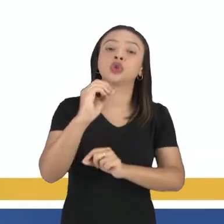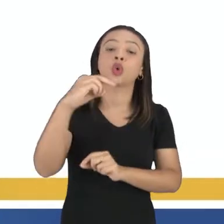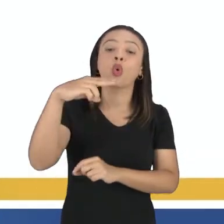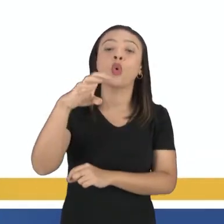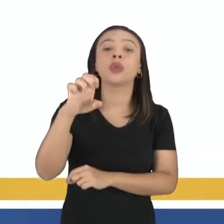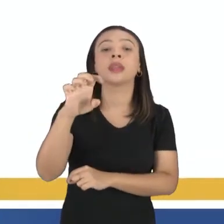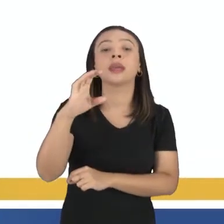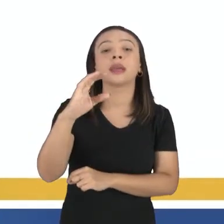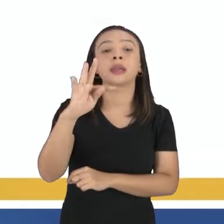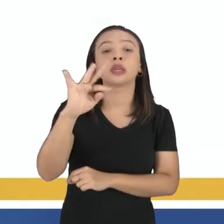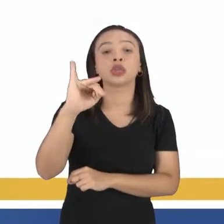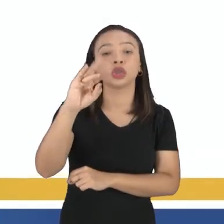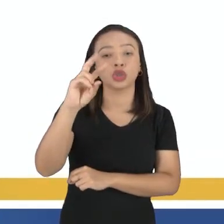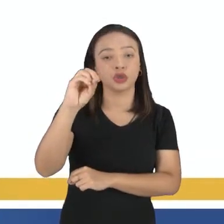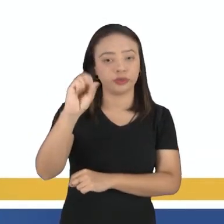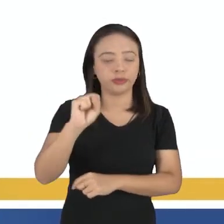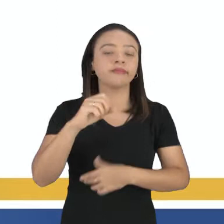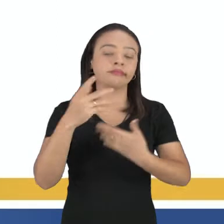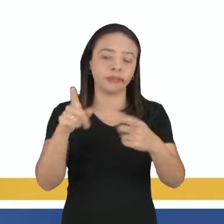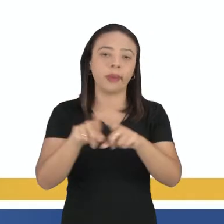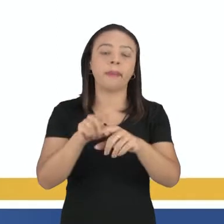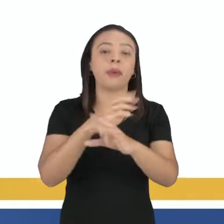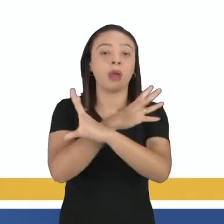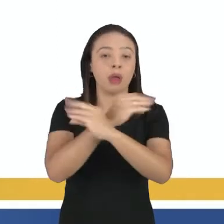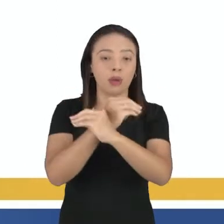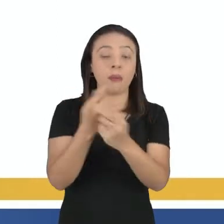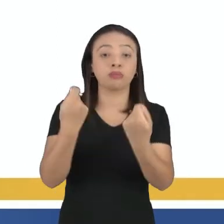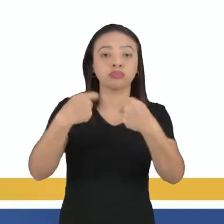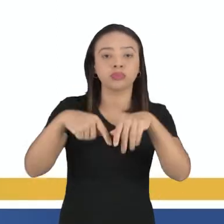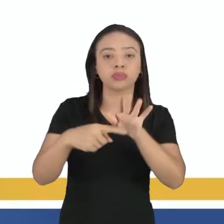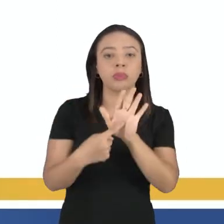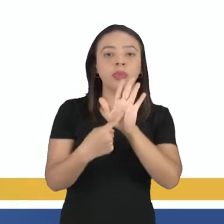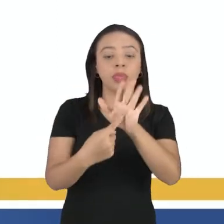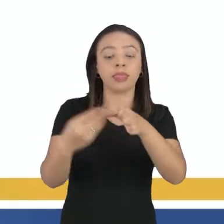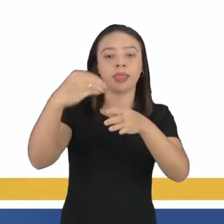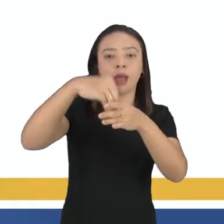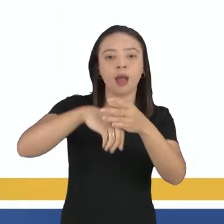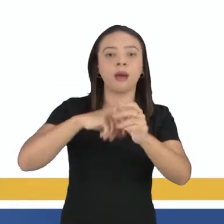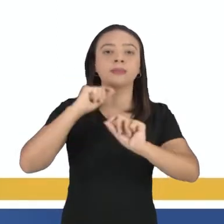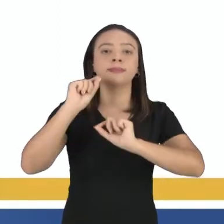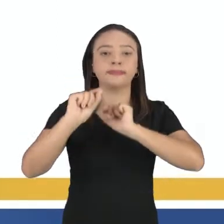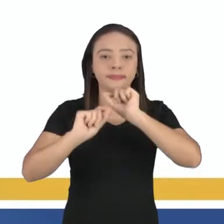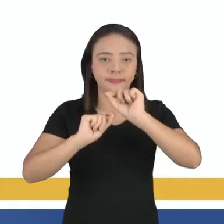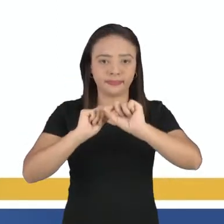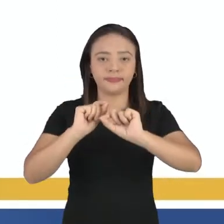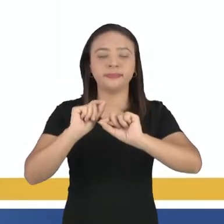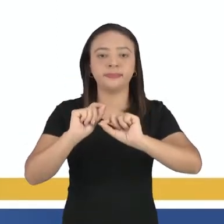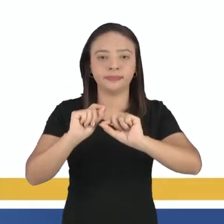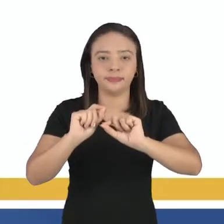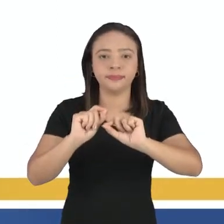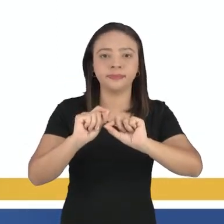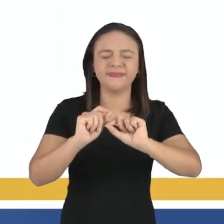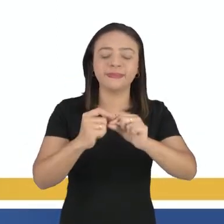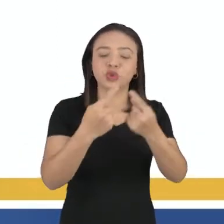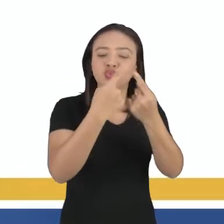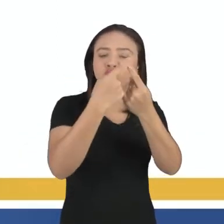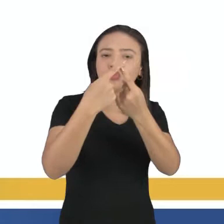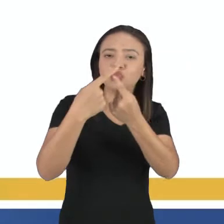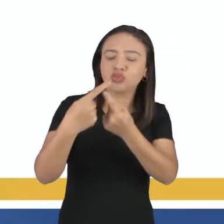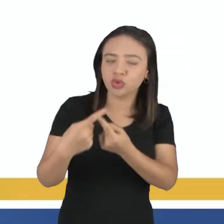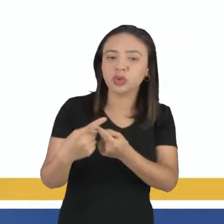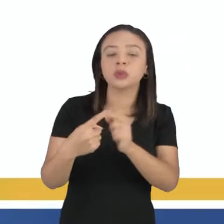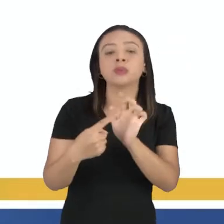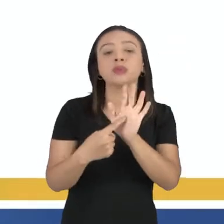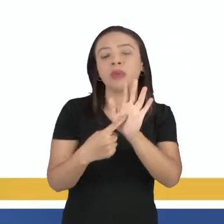né, de conjunções que podem aparecer aí dentro desses modelos, né,